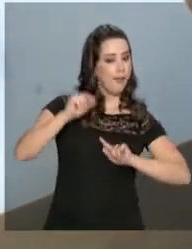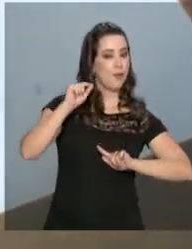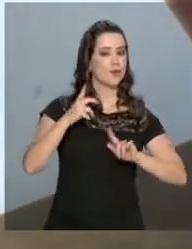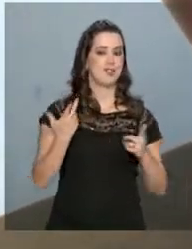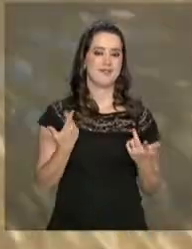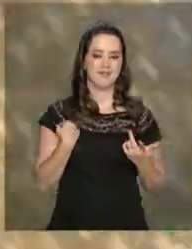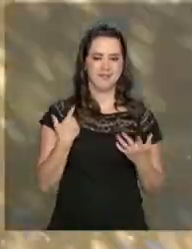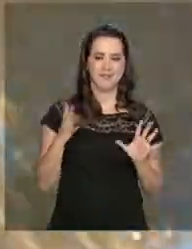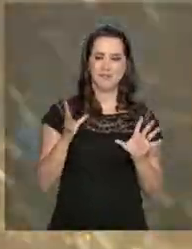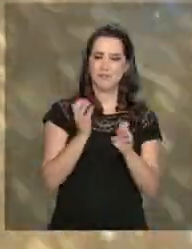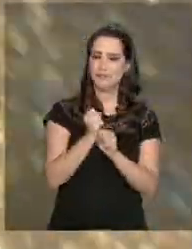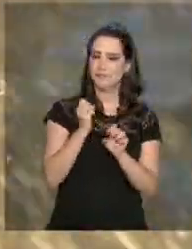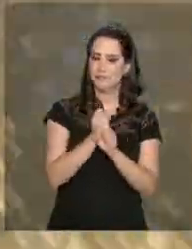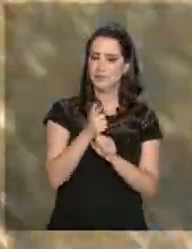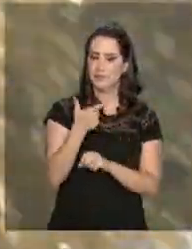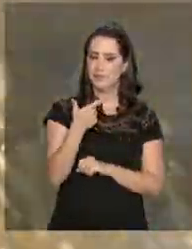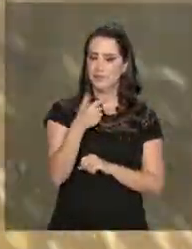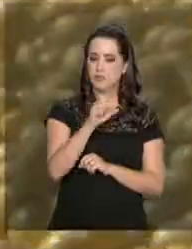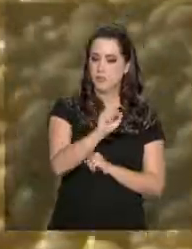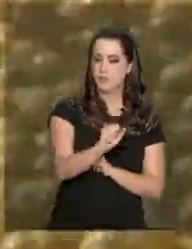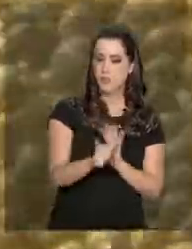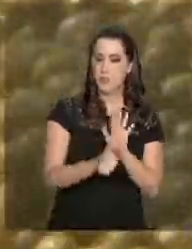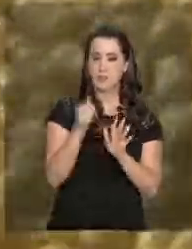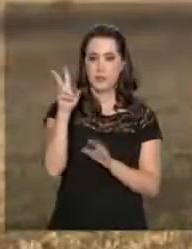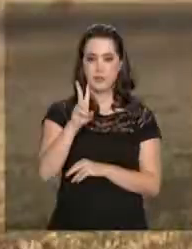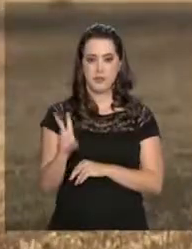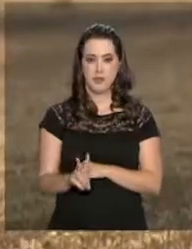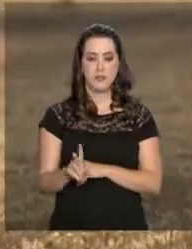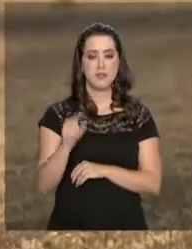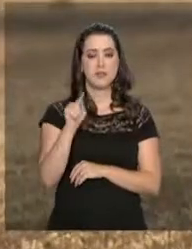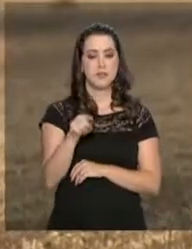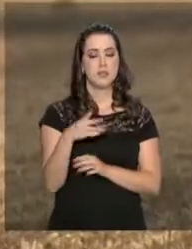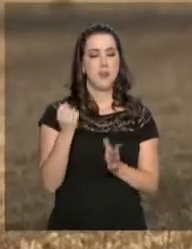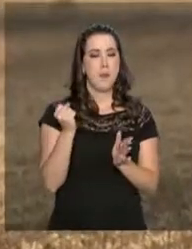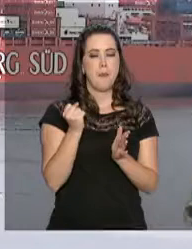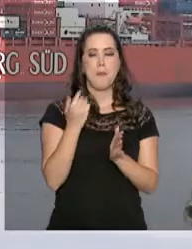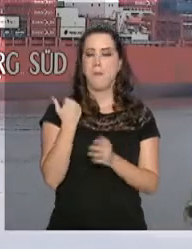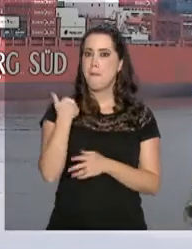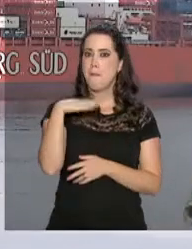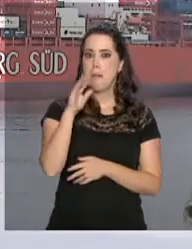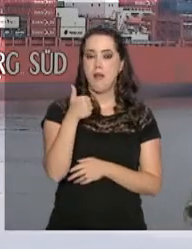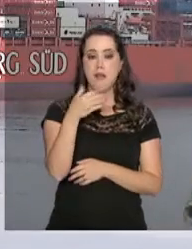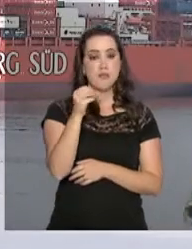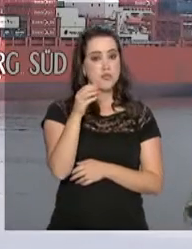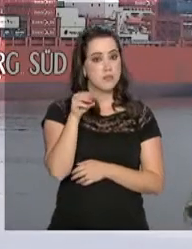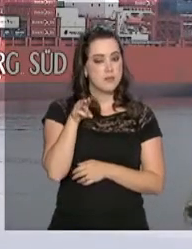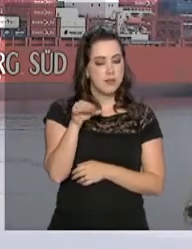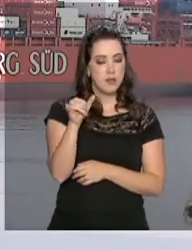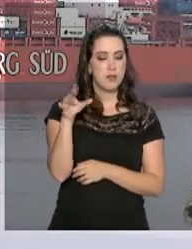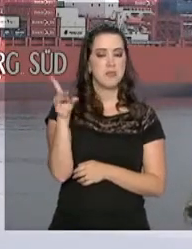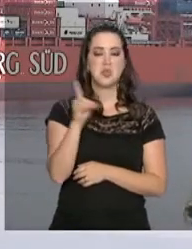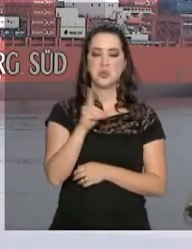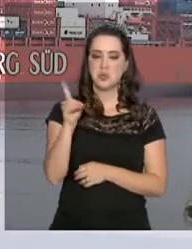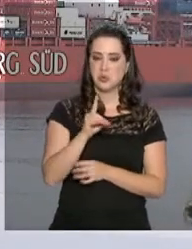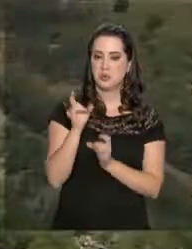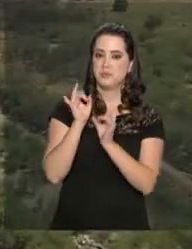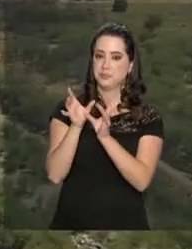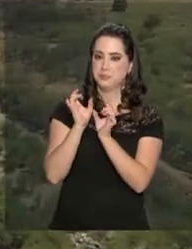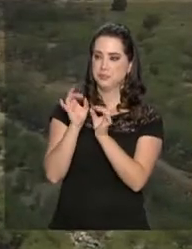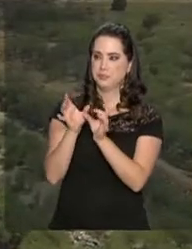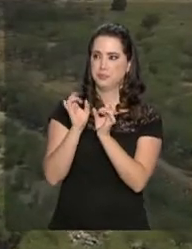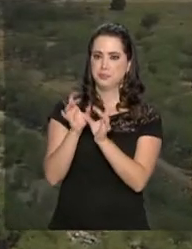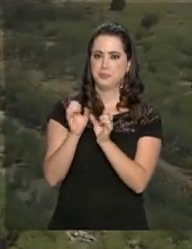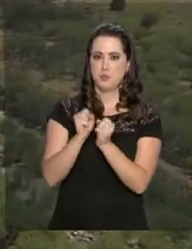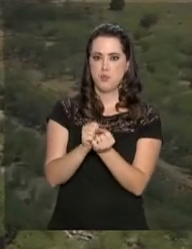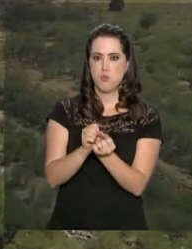vai fechar 2018 pela primeira vez na história com a marca de 100 bilhões de dólares em exportações e